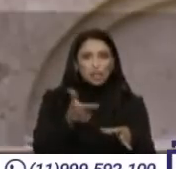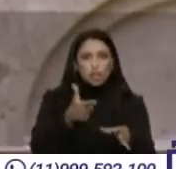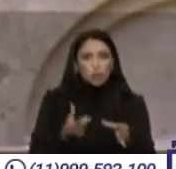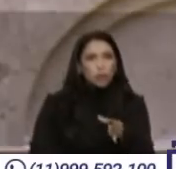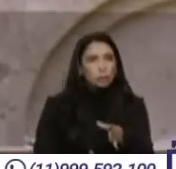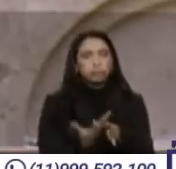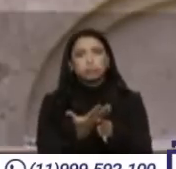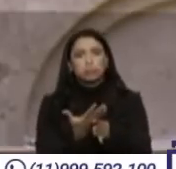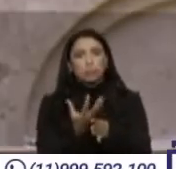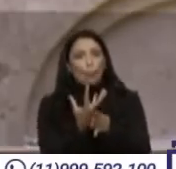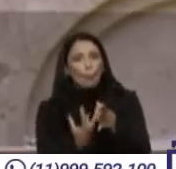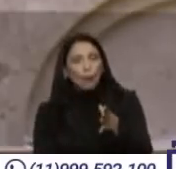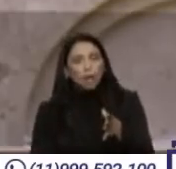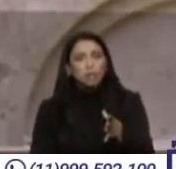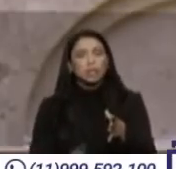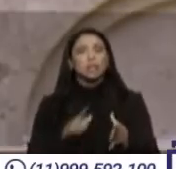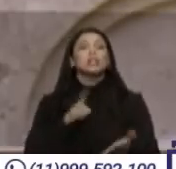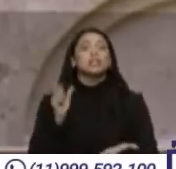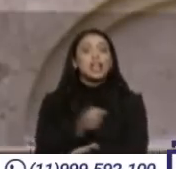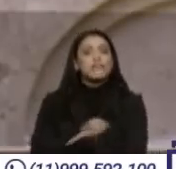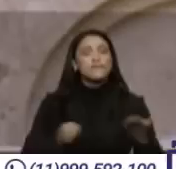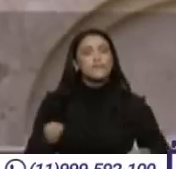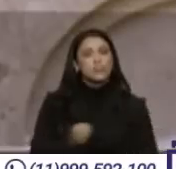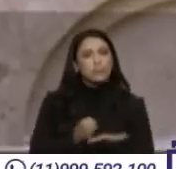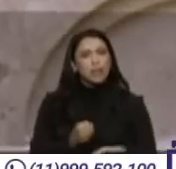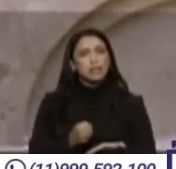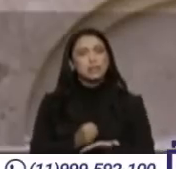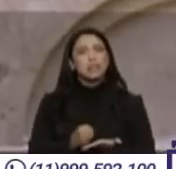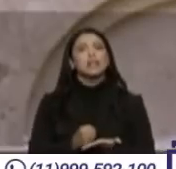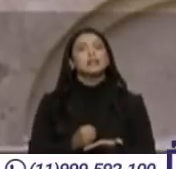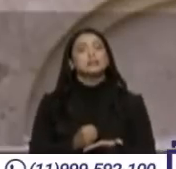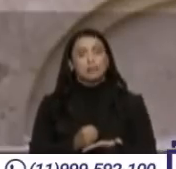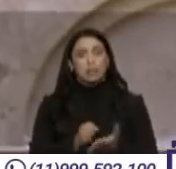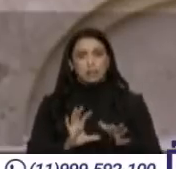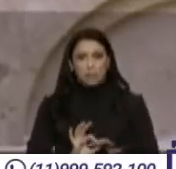florescem os valores fundamentais da liberdade e da democracia.